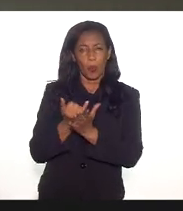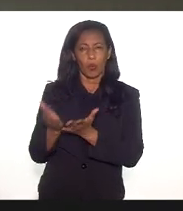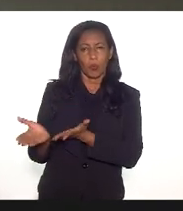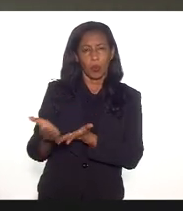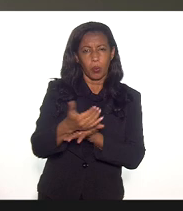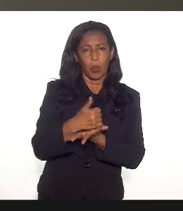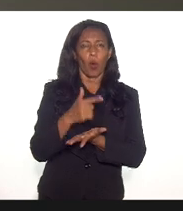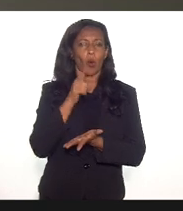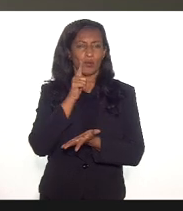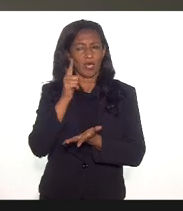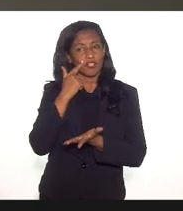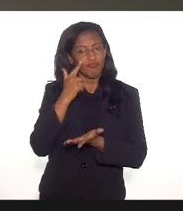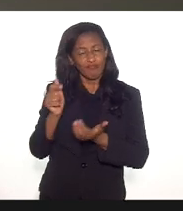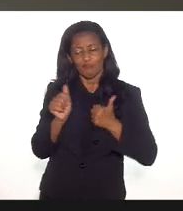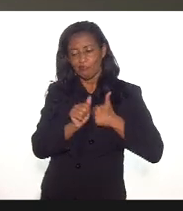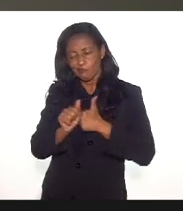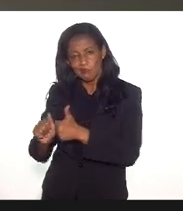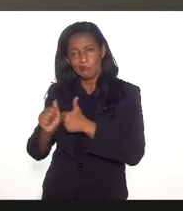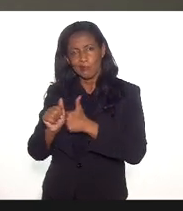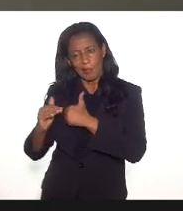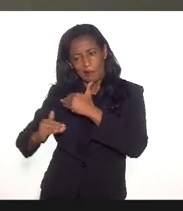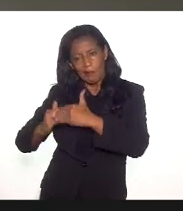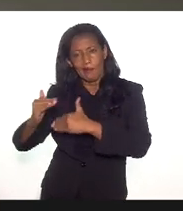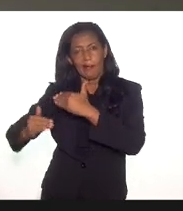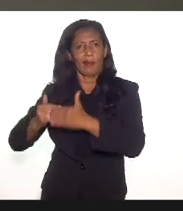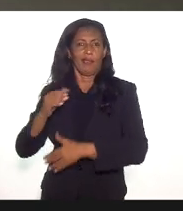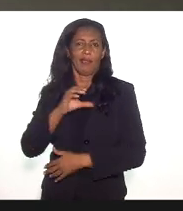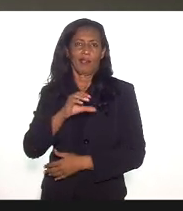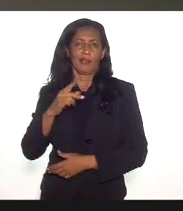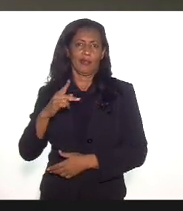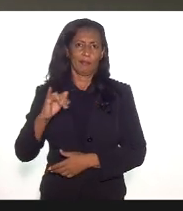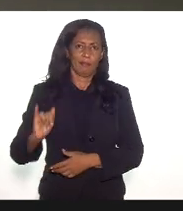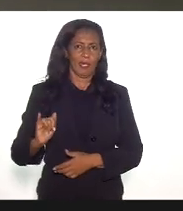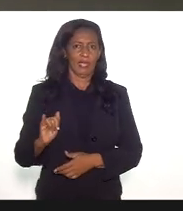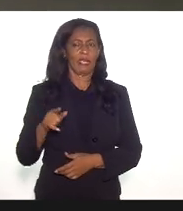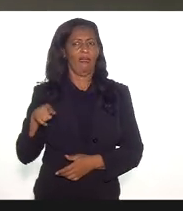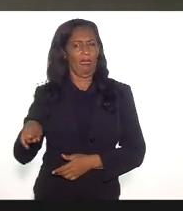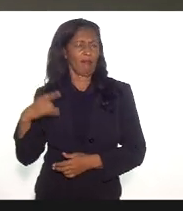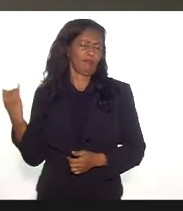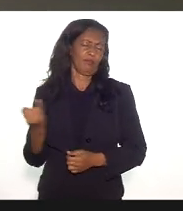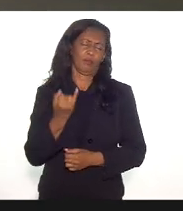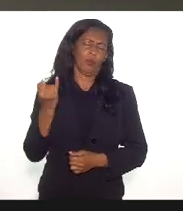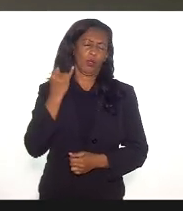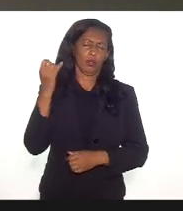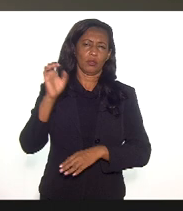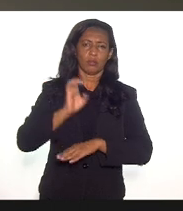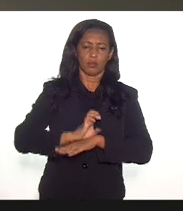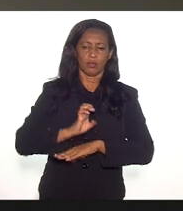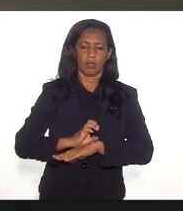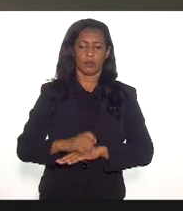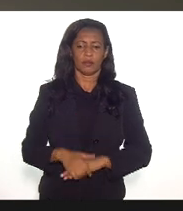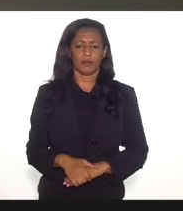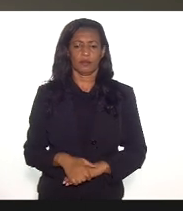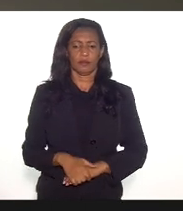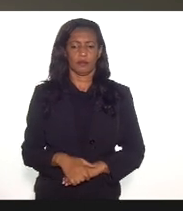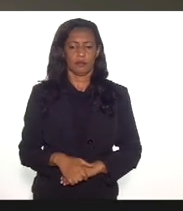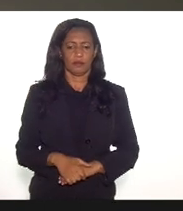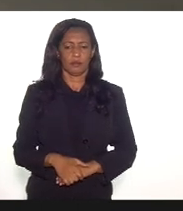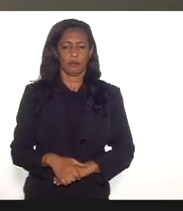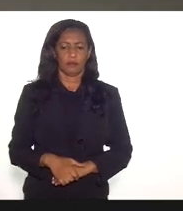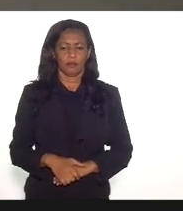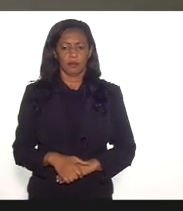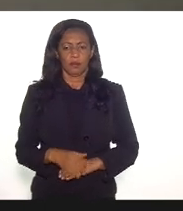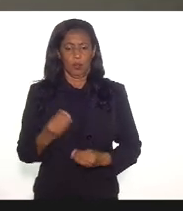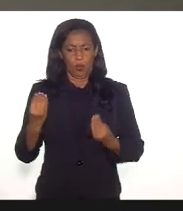vem acompanhando todo o desenrolar da CPI, isso é extremamente importante para o Estado, como